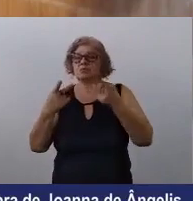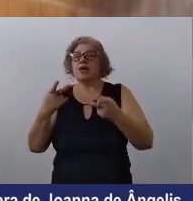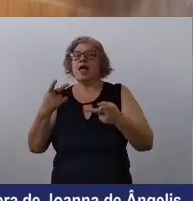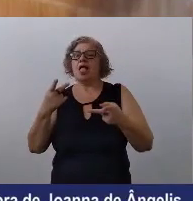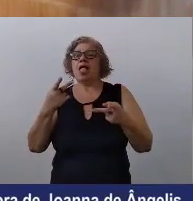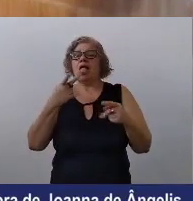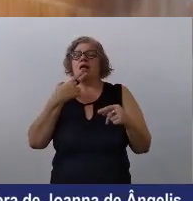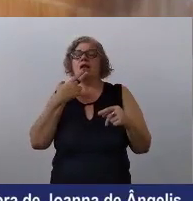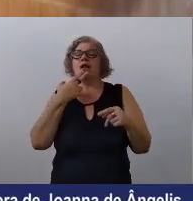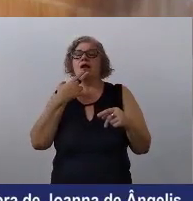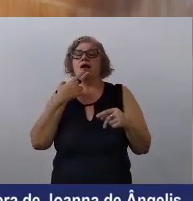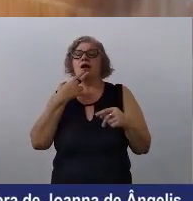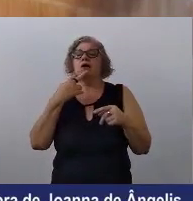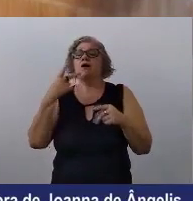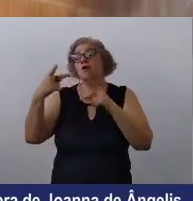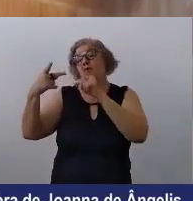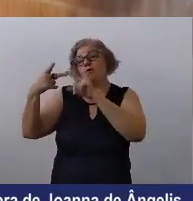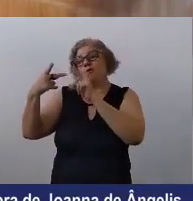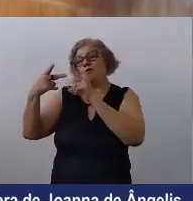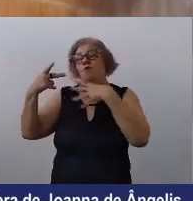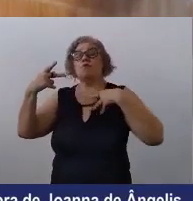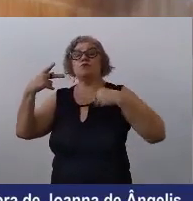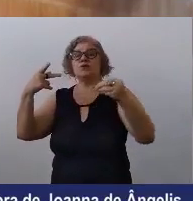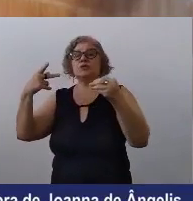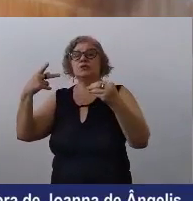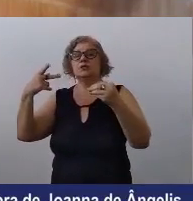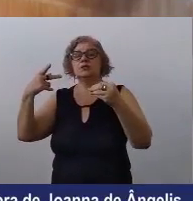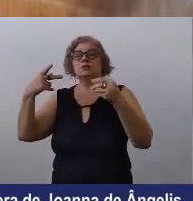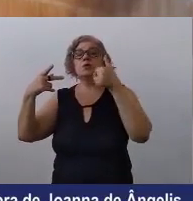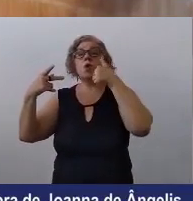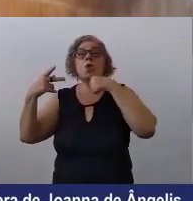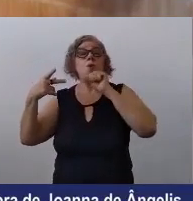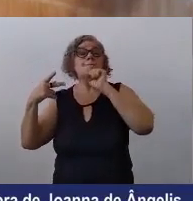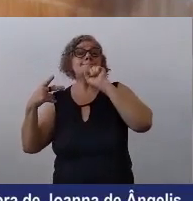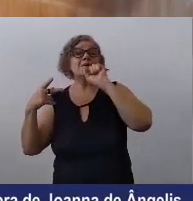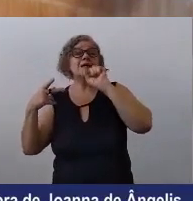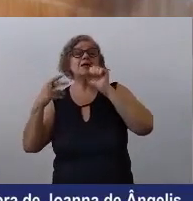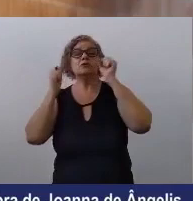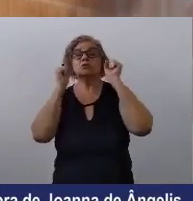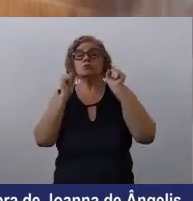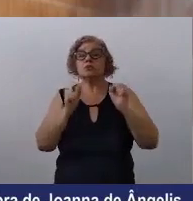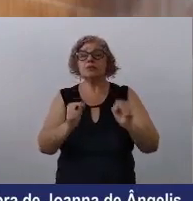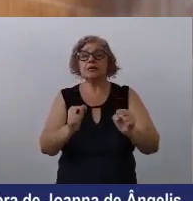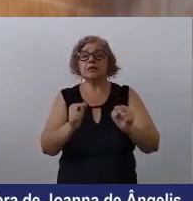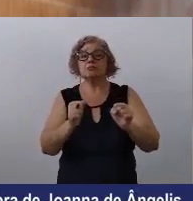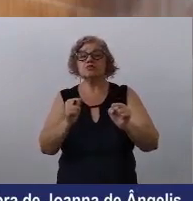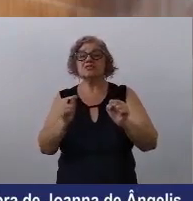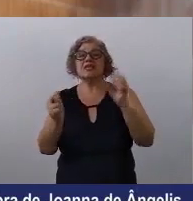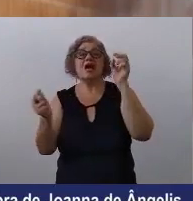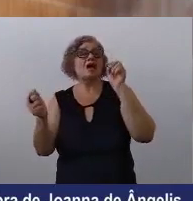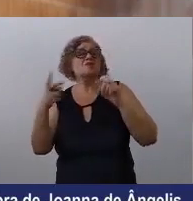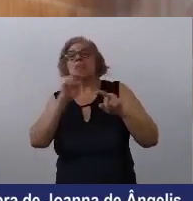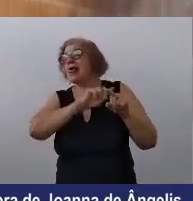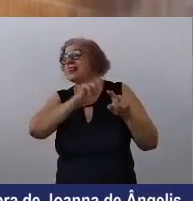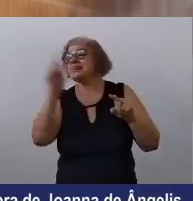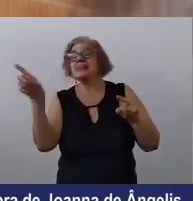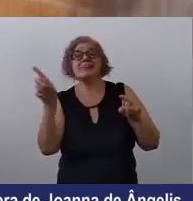continuarão vivos. O filho olha para Joana e diz: mãe, nós perdemos, abjura